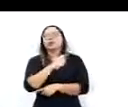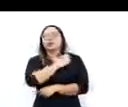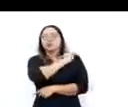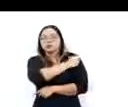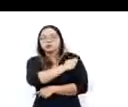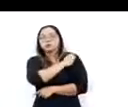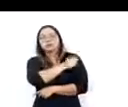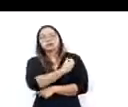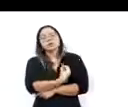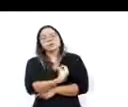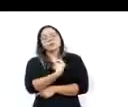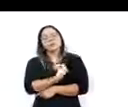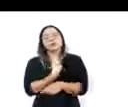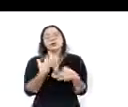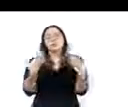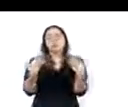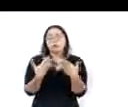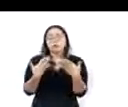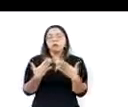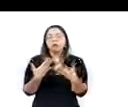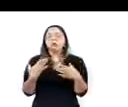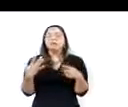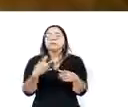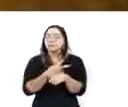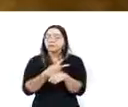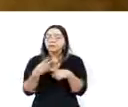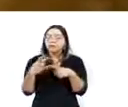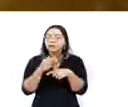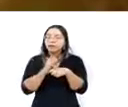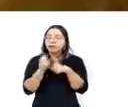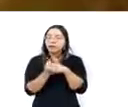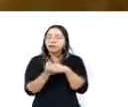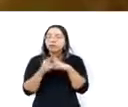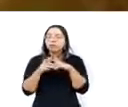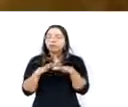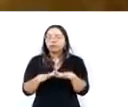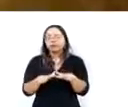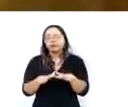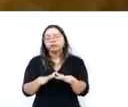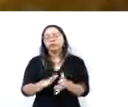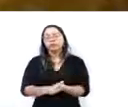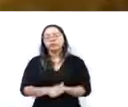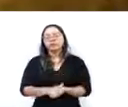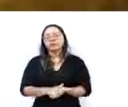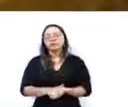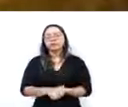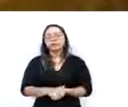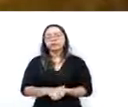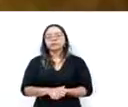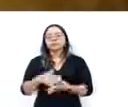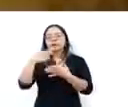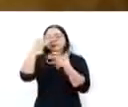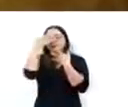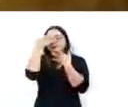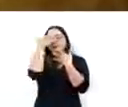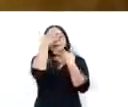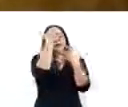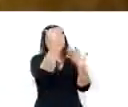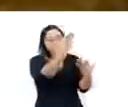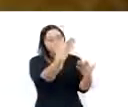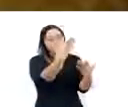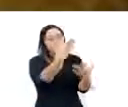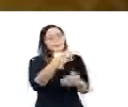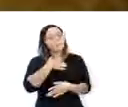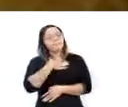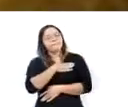vencer a Covid-19. Tenho certeza disso. Primeiramente, agradecer ao convite. É sempre um prazer